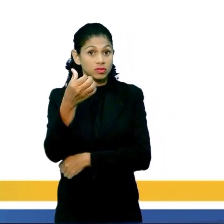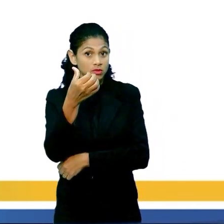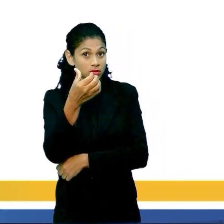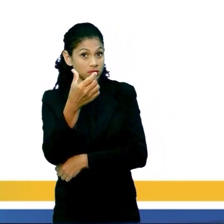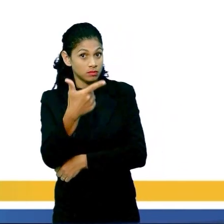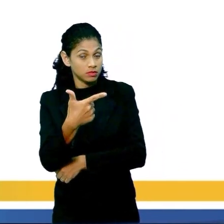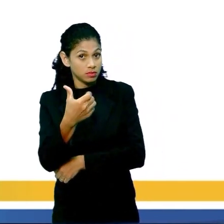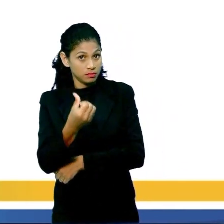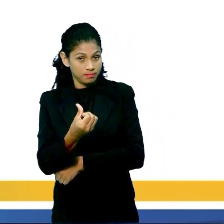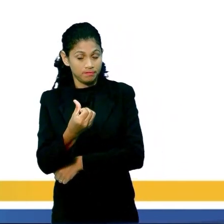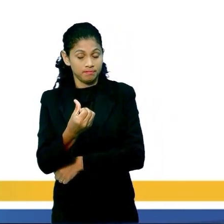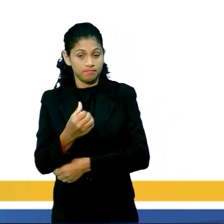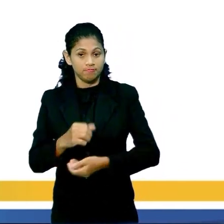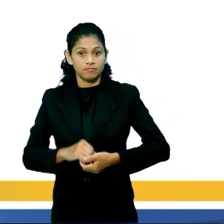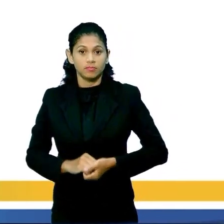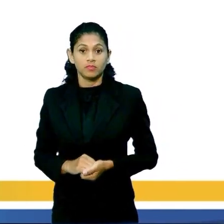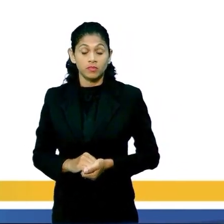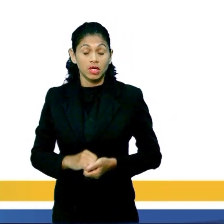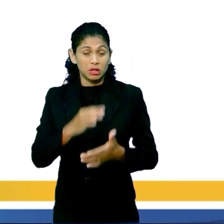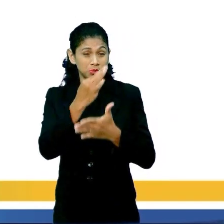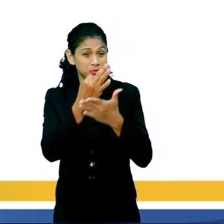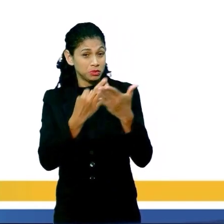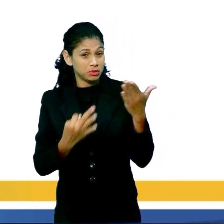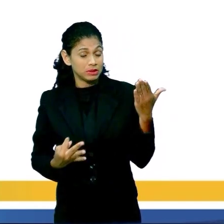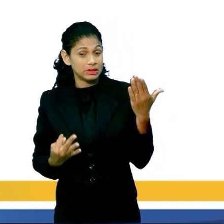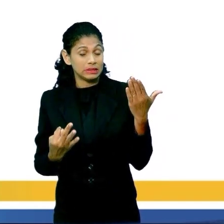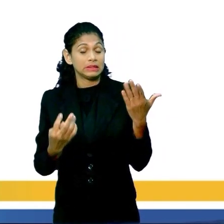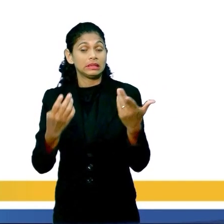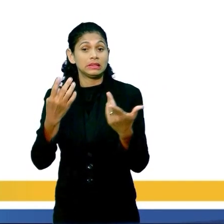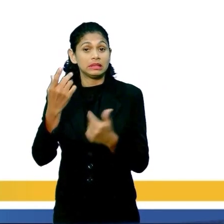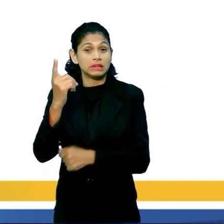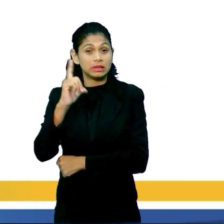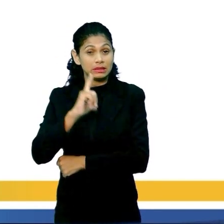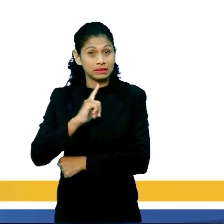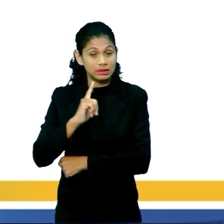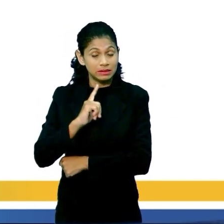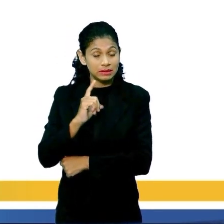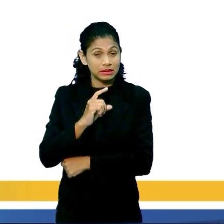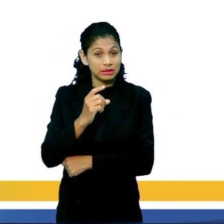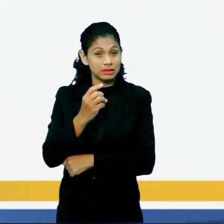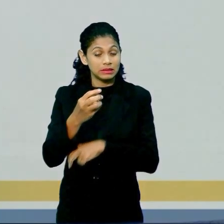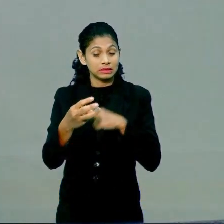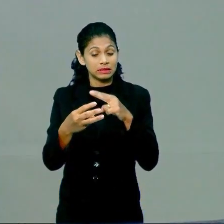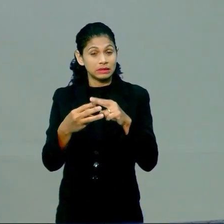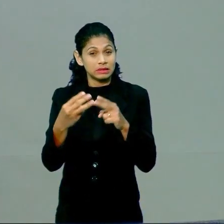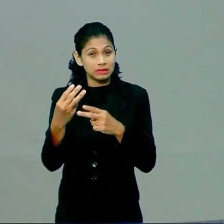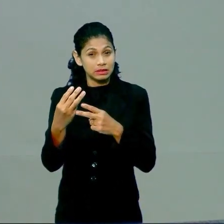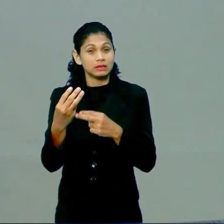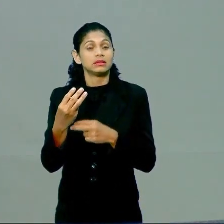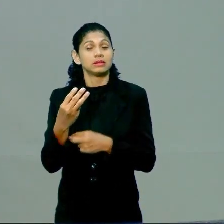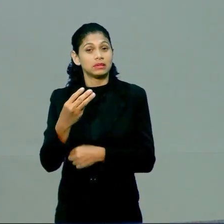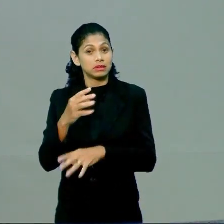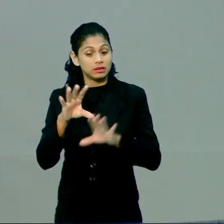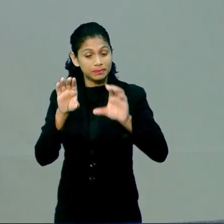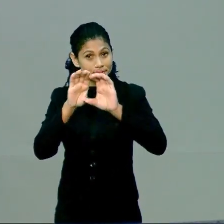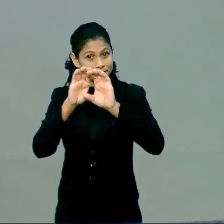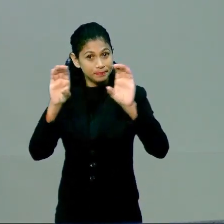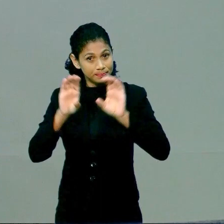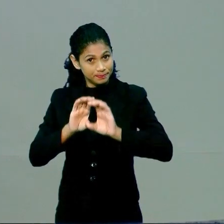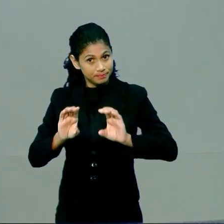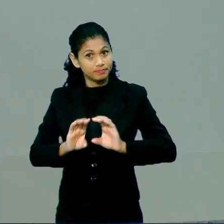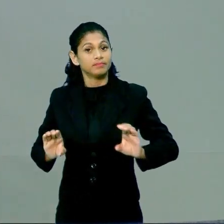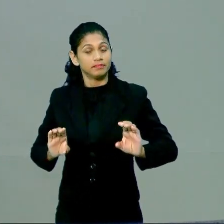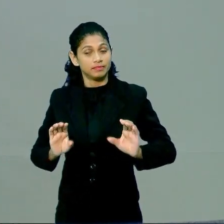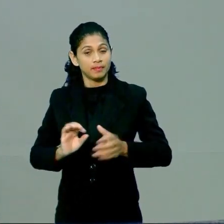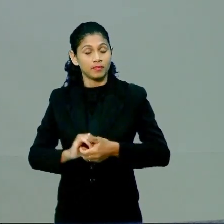três parágrafos né três párrafos então o que que eu sugiro né galera sempre que você Pule o